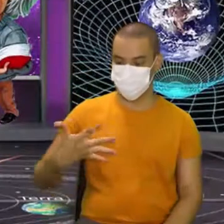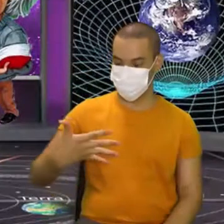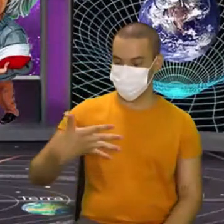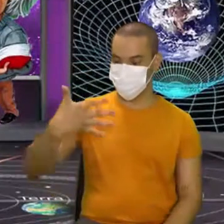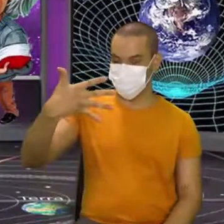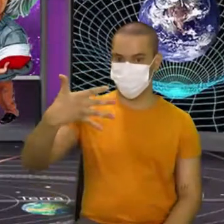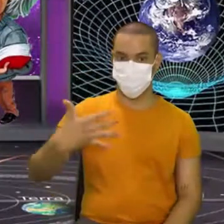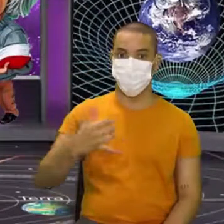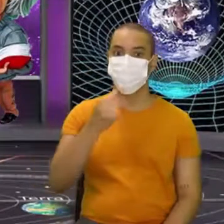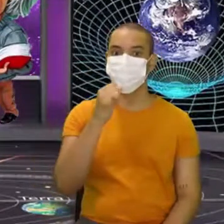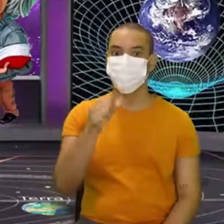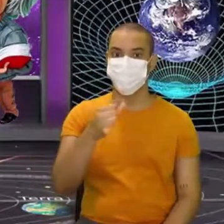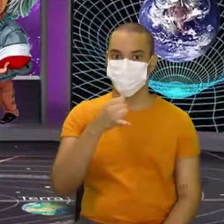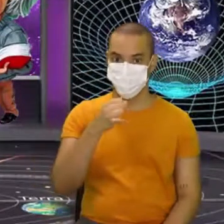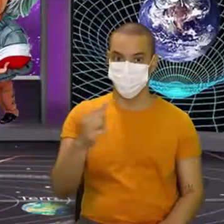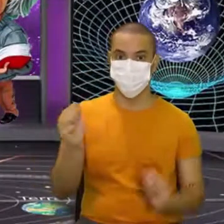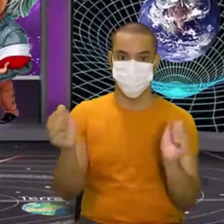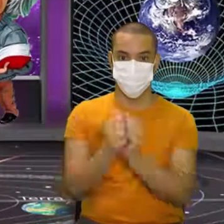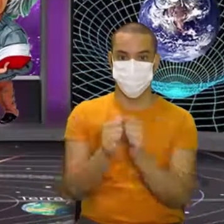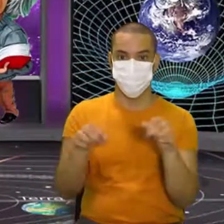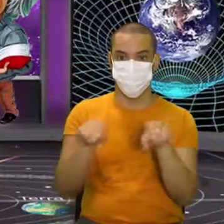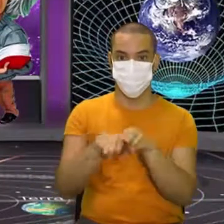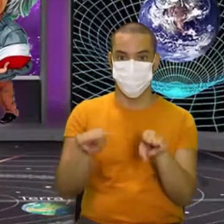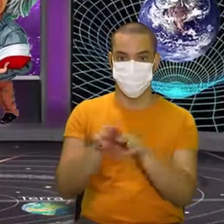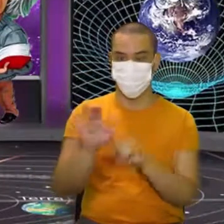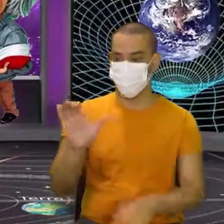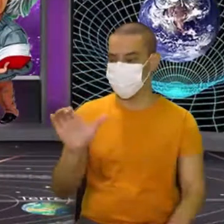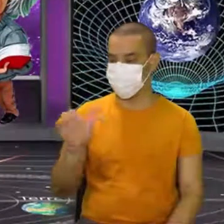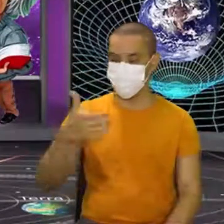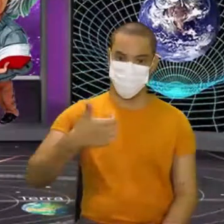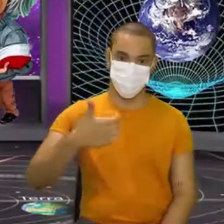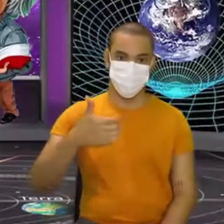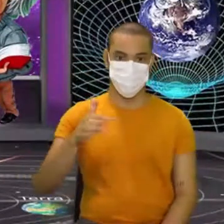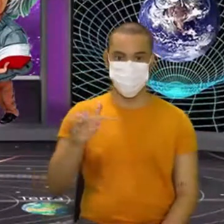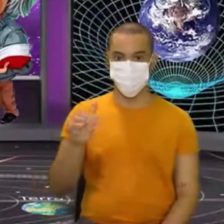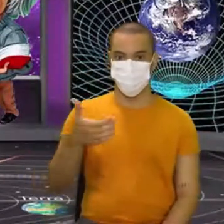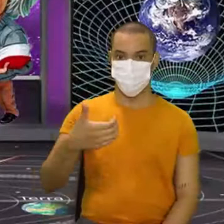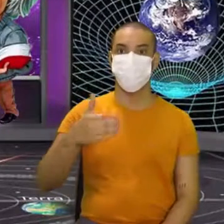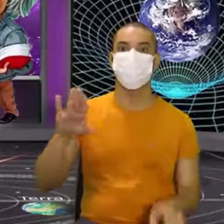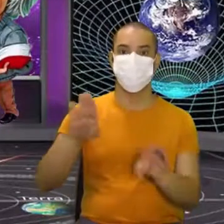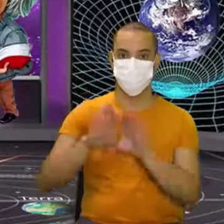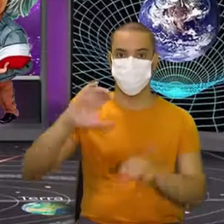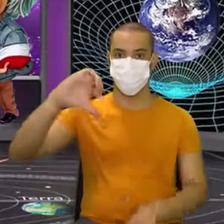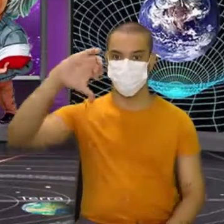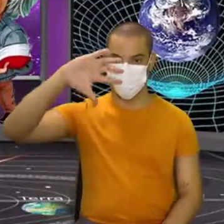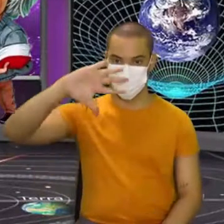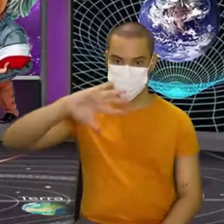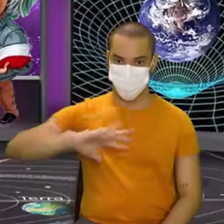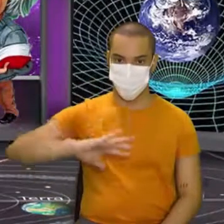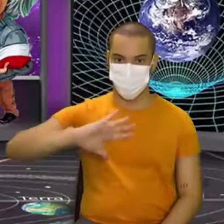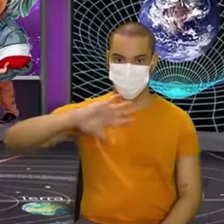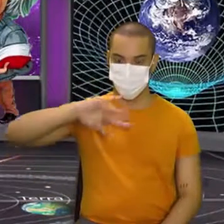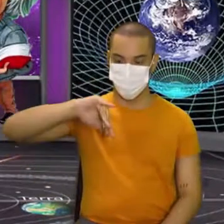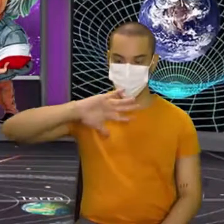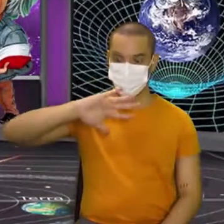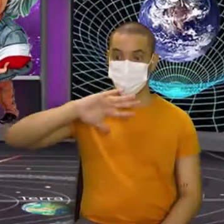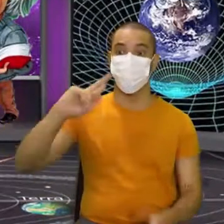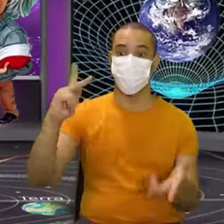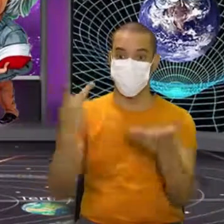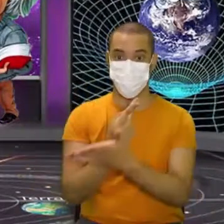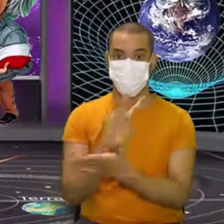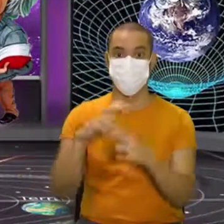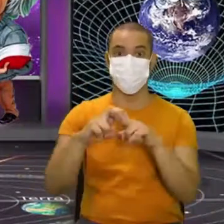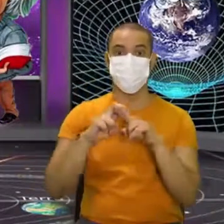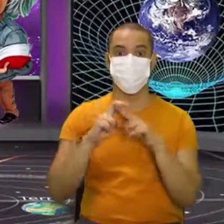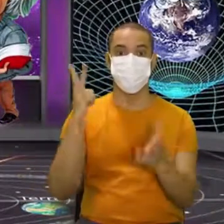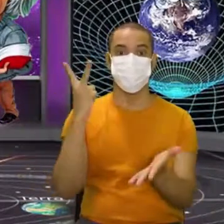o capô o campo magnético tá girando essa situação o dedo desce dessa situação então sempre